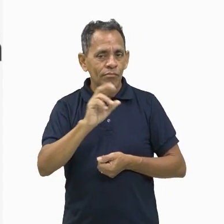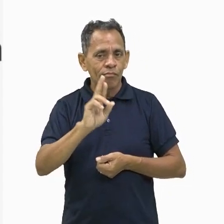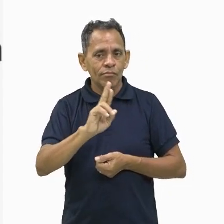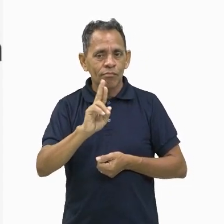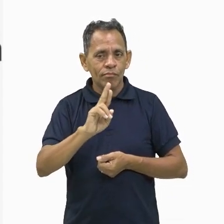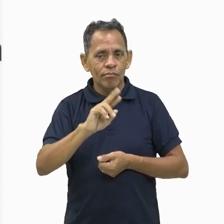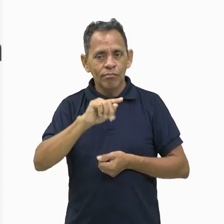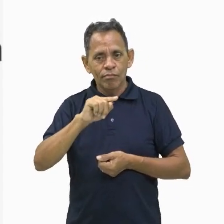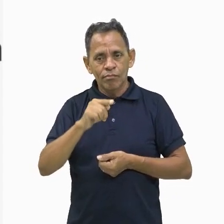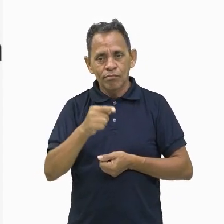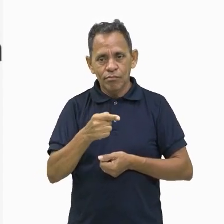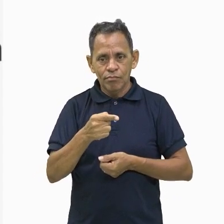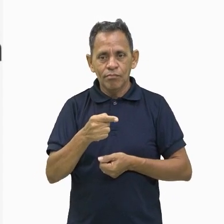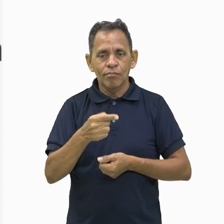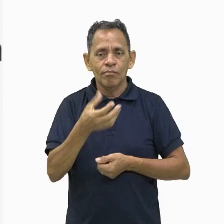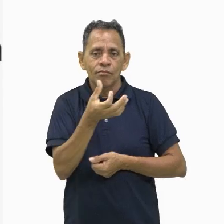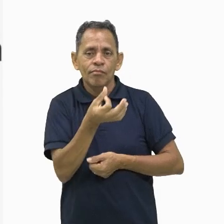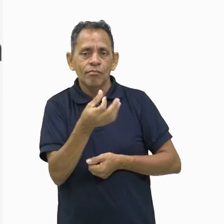R$20,63.